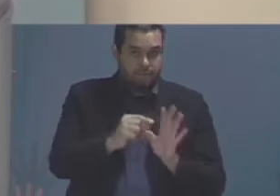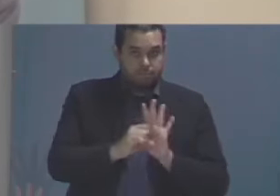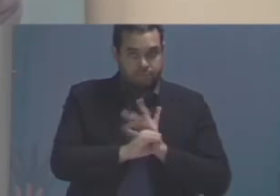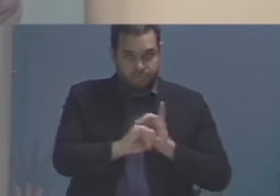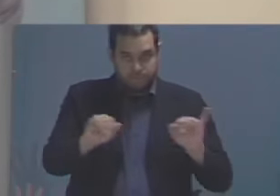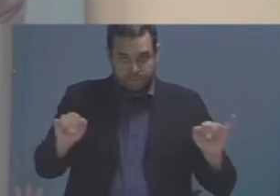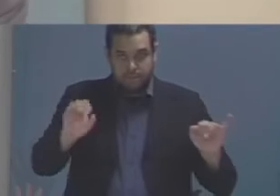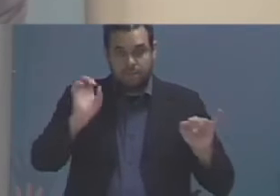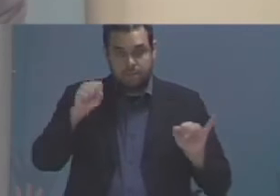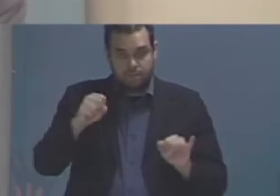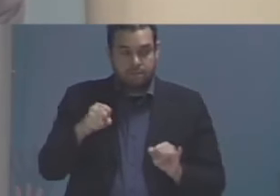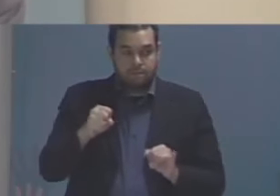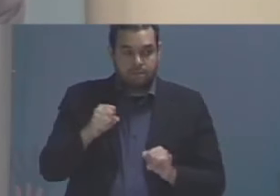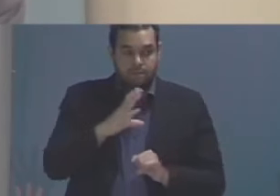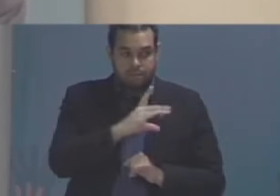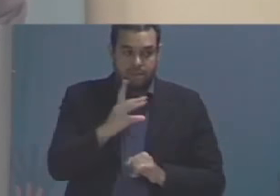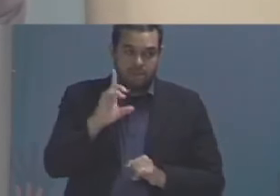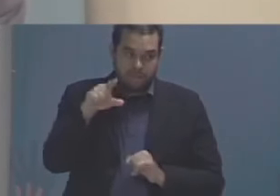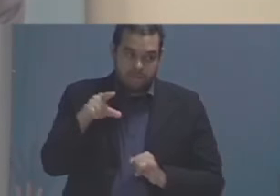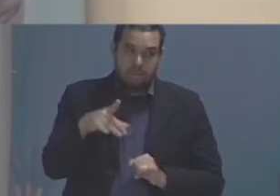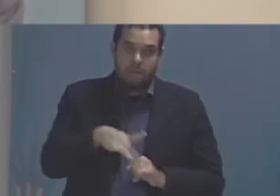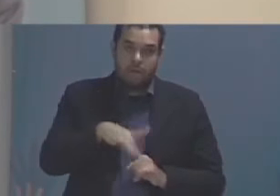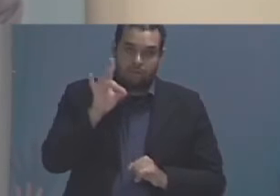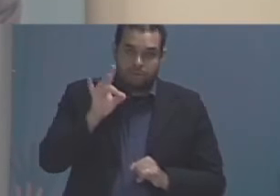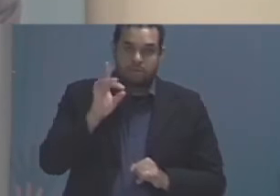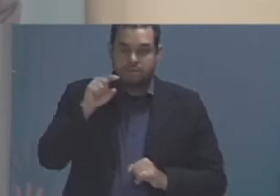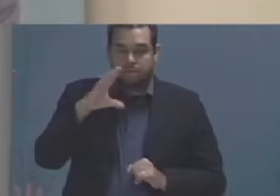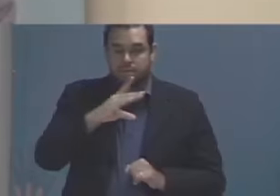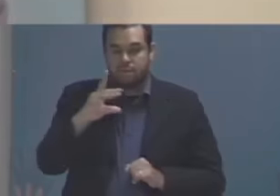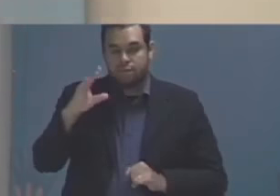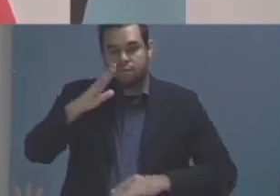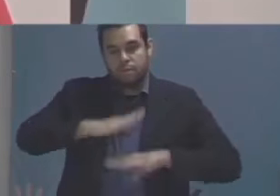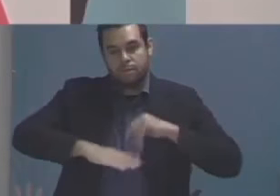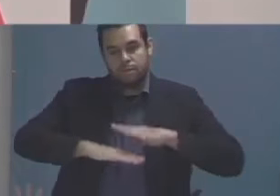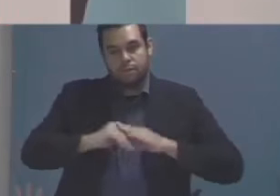e sim, ciência é uma profissão, psicologia é ciência.